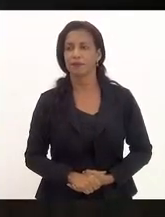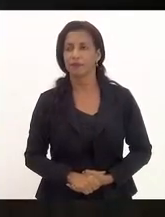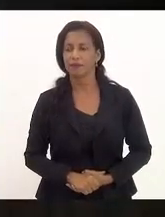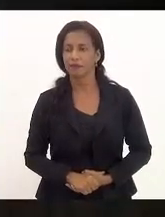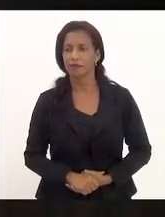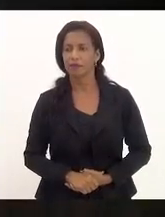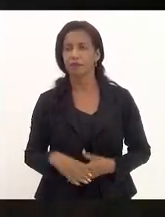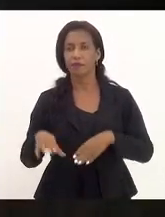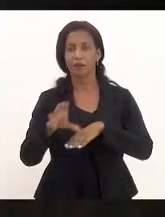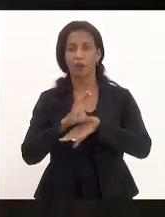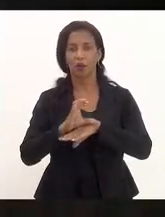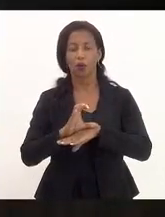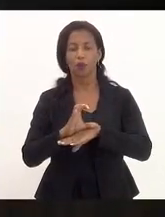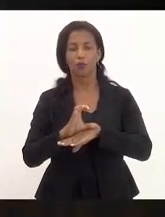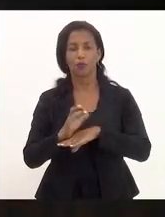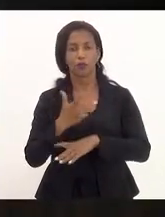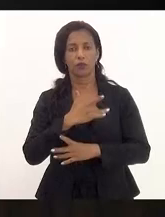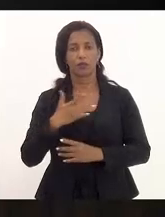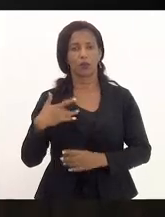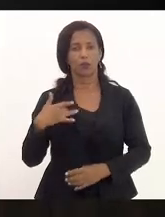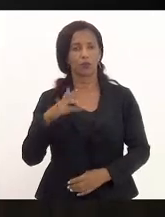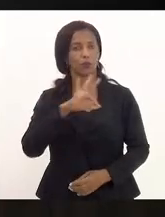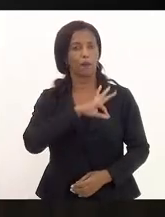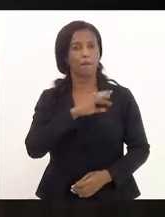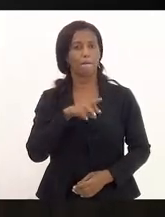Pela Comissão de Saúde, deputada Marta Rocha.